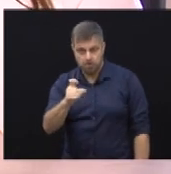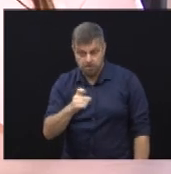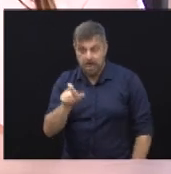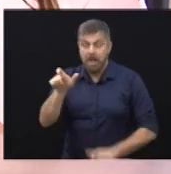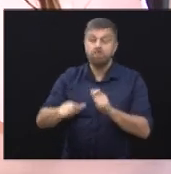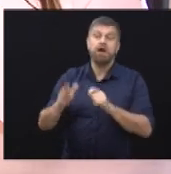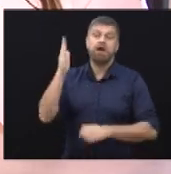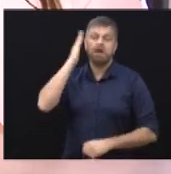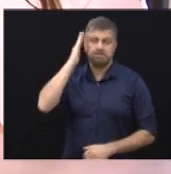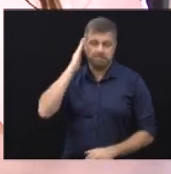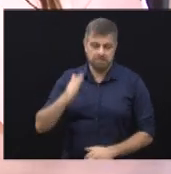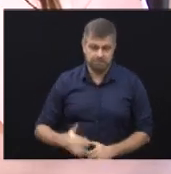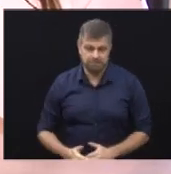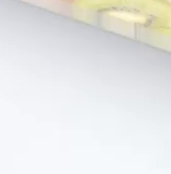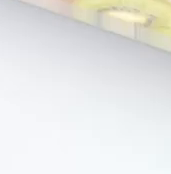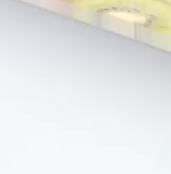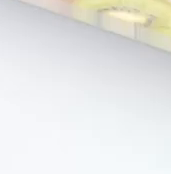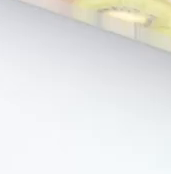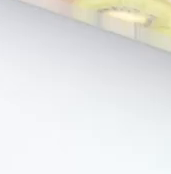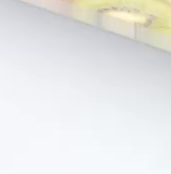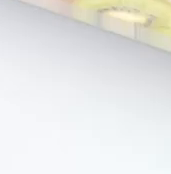saibam do que se trata.